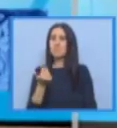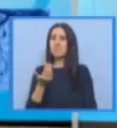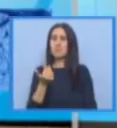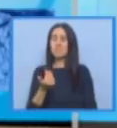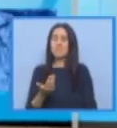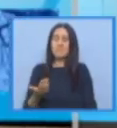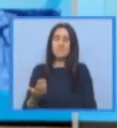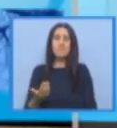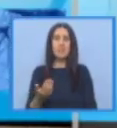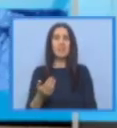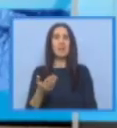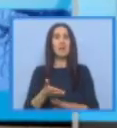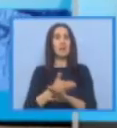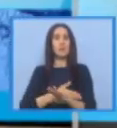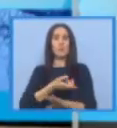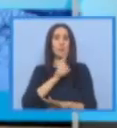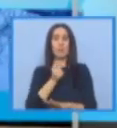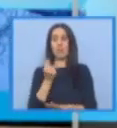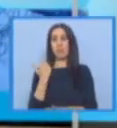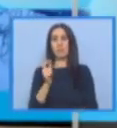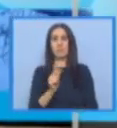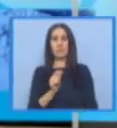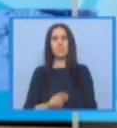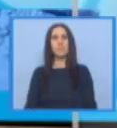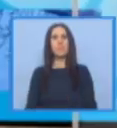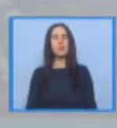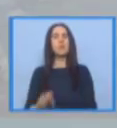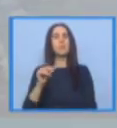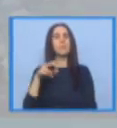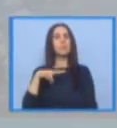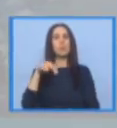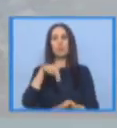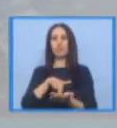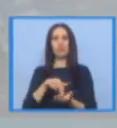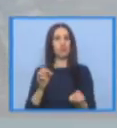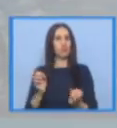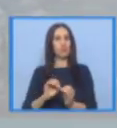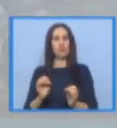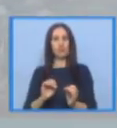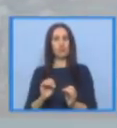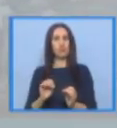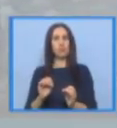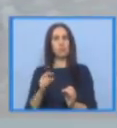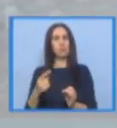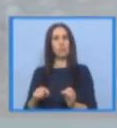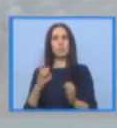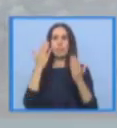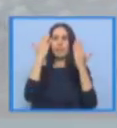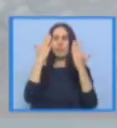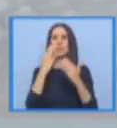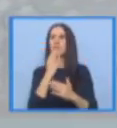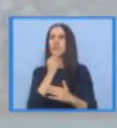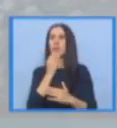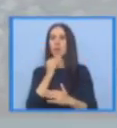que estava até há poucos meses. Portugal não esteve presente, limitou-se a dar os parabéns a